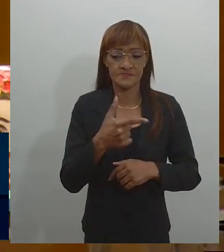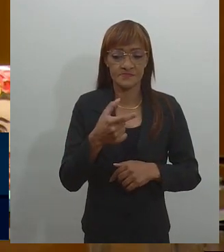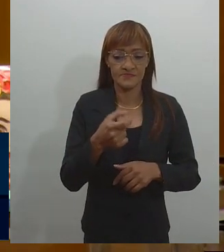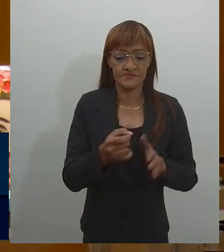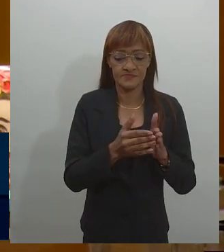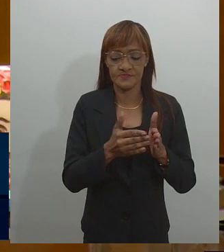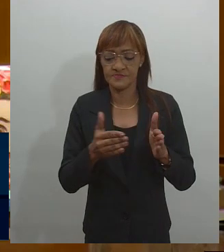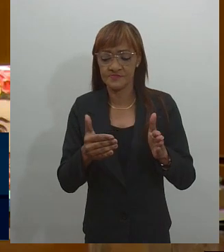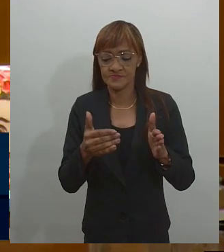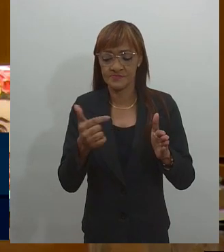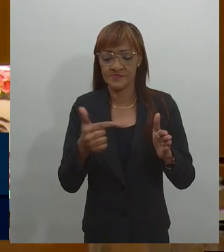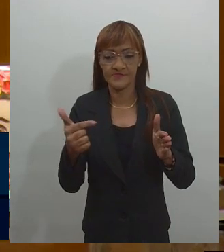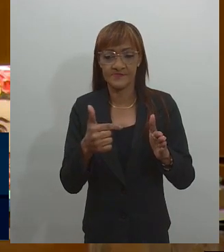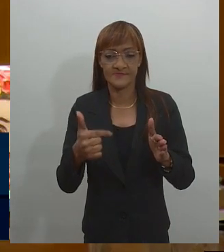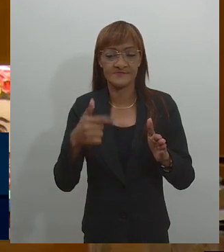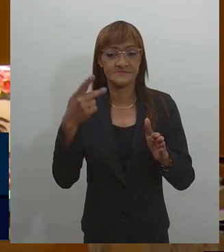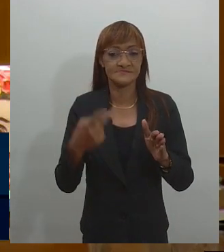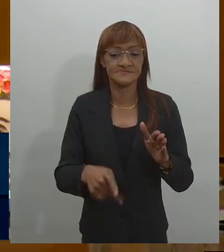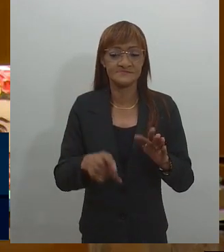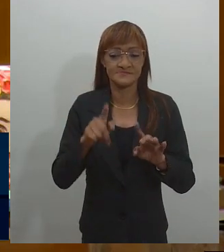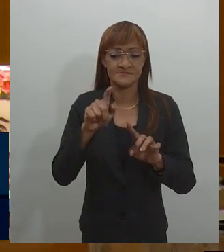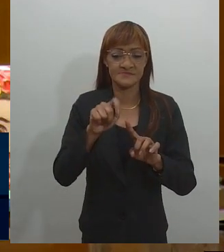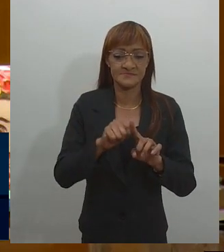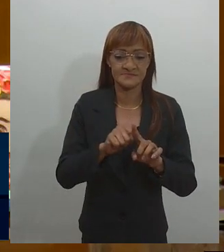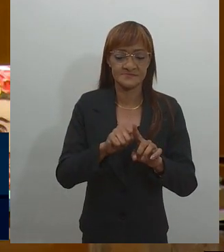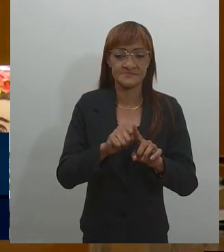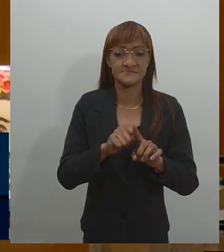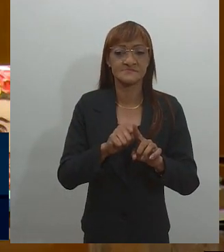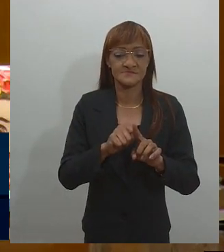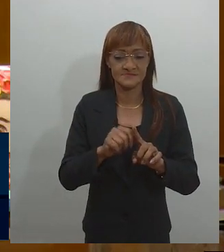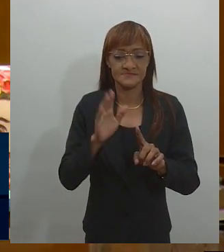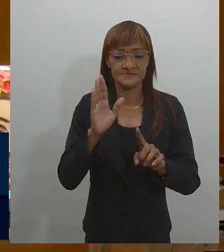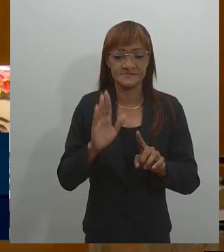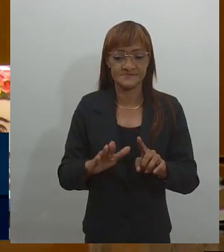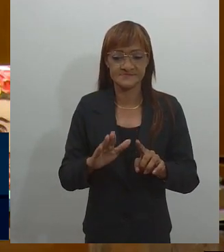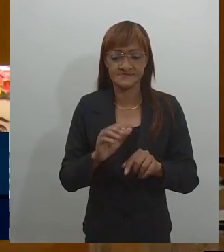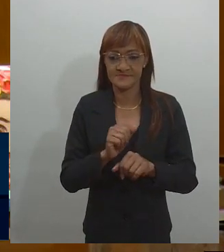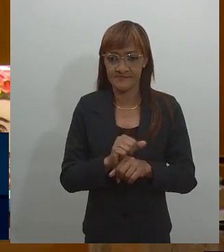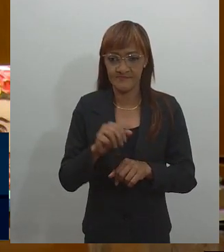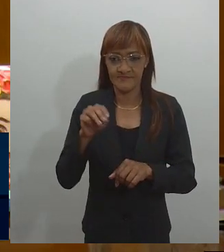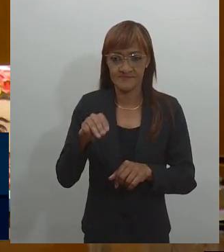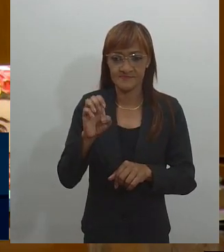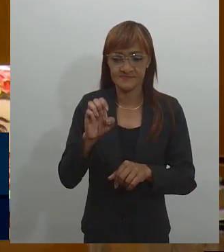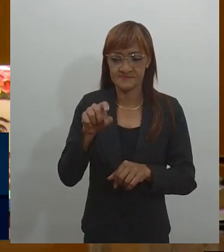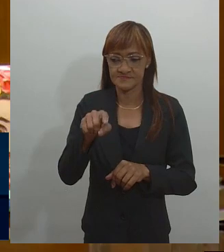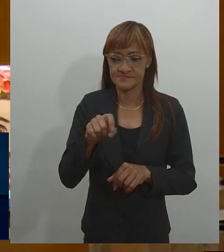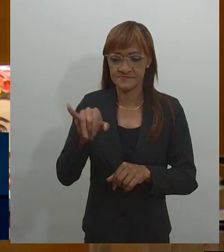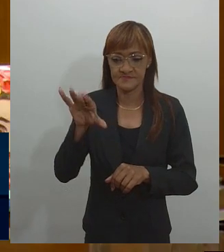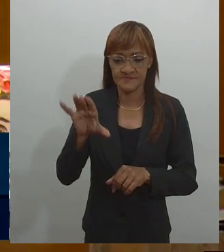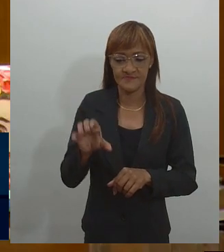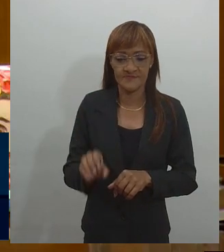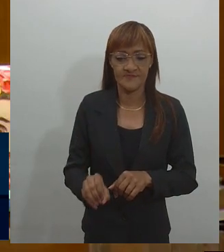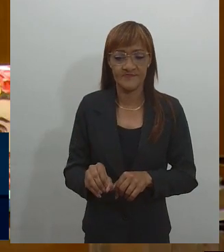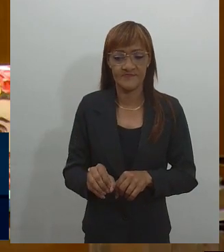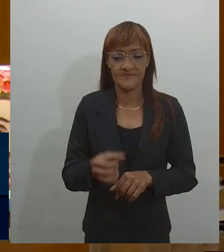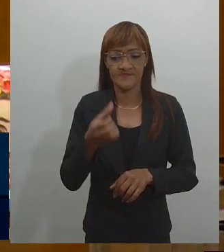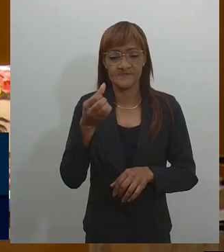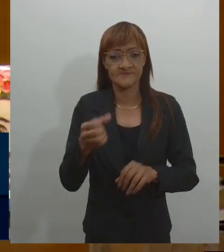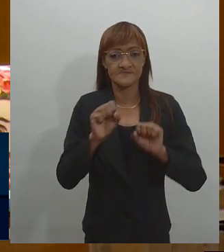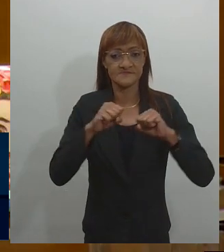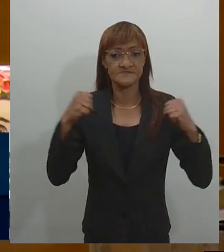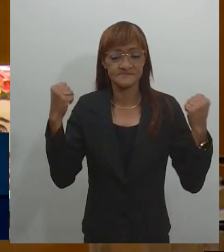na cidade do México, né, no 6º Encontro de Lideranças Políticas